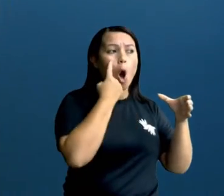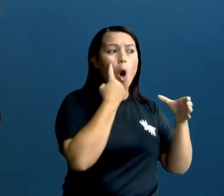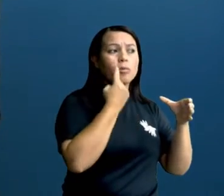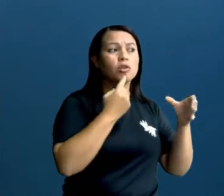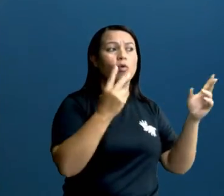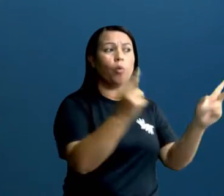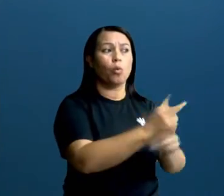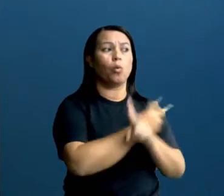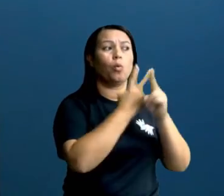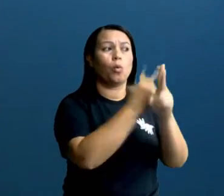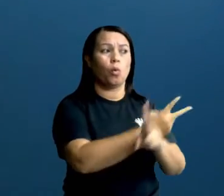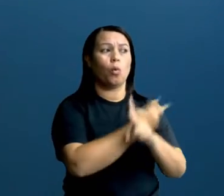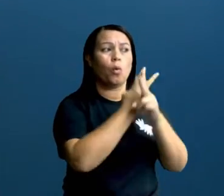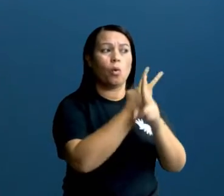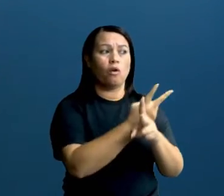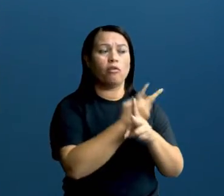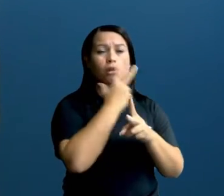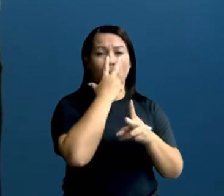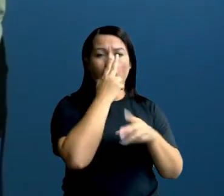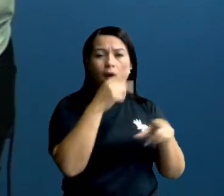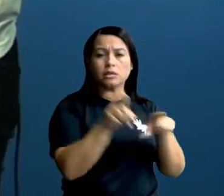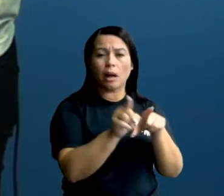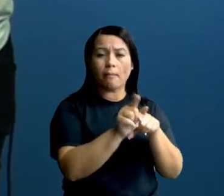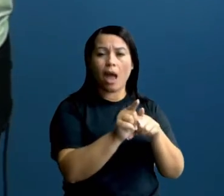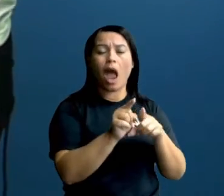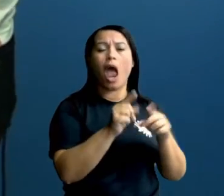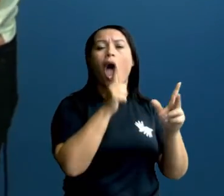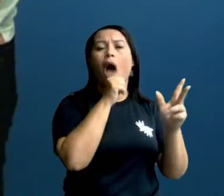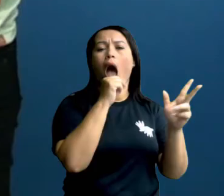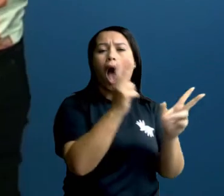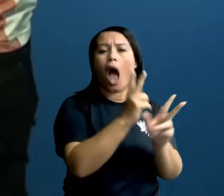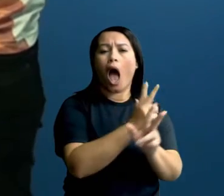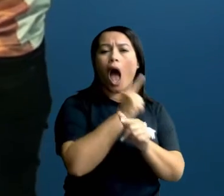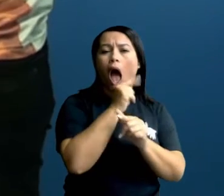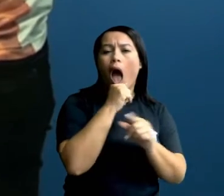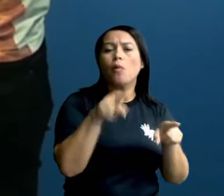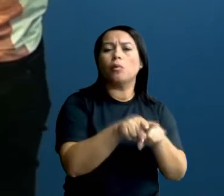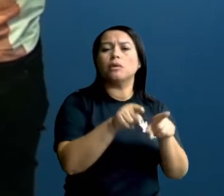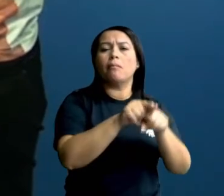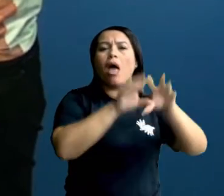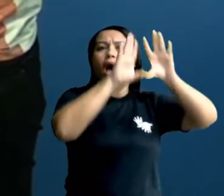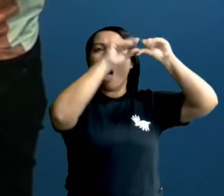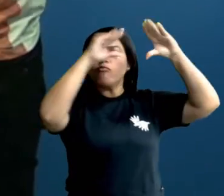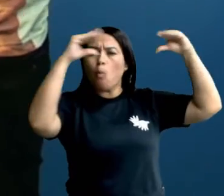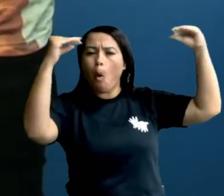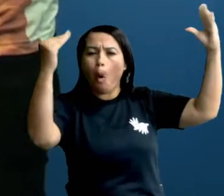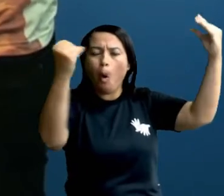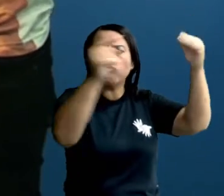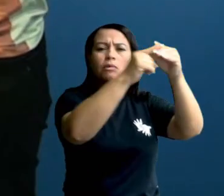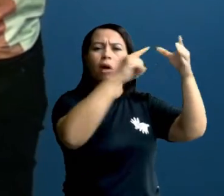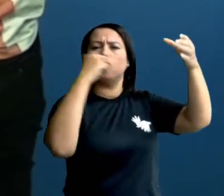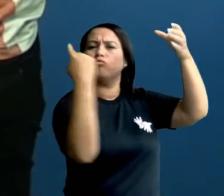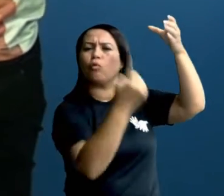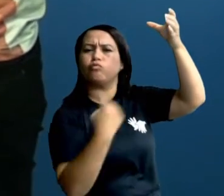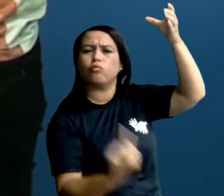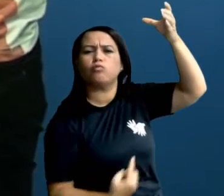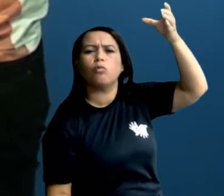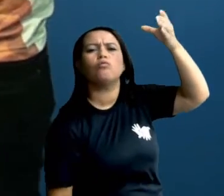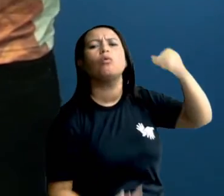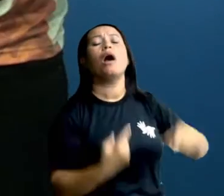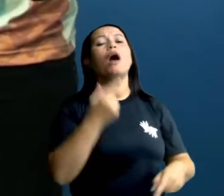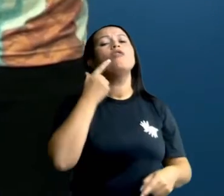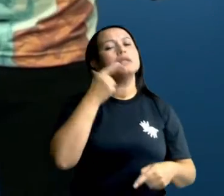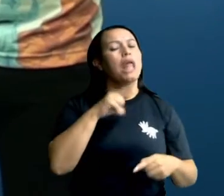não somente o vento, mas ele transporta uma grande quantidade de água, umidade, nuvens, né, carregadas de chuva e, logicamente, você tem